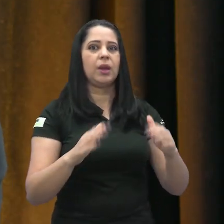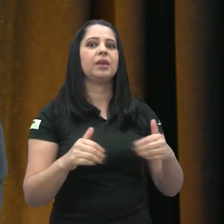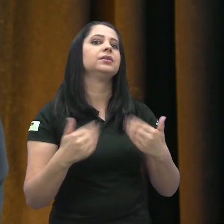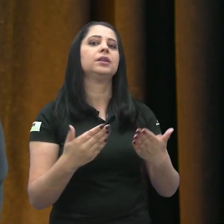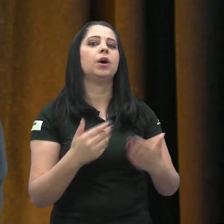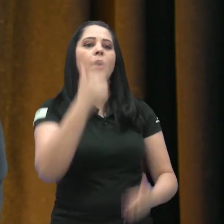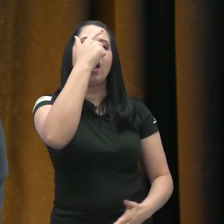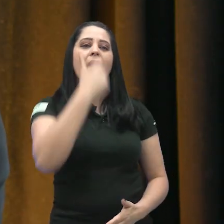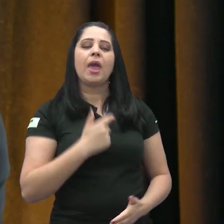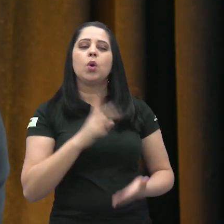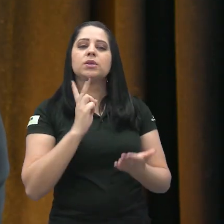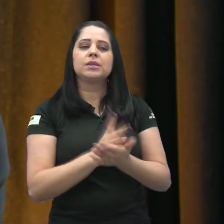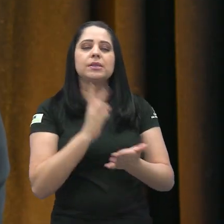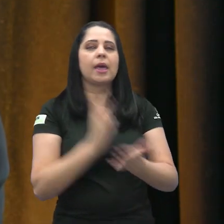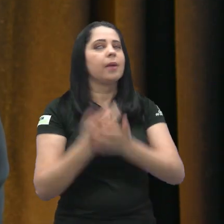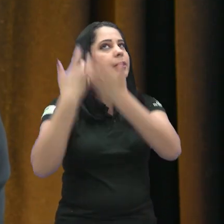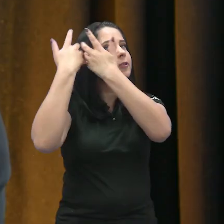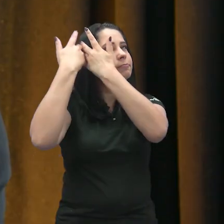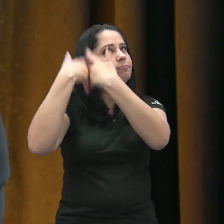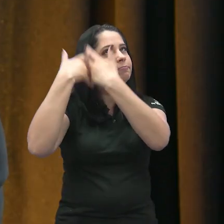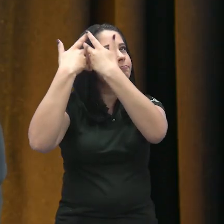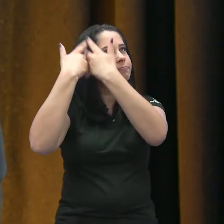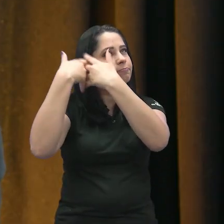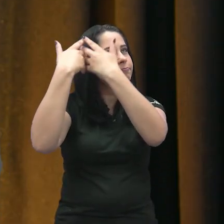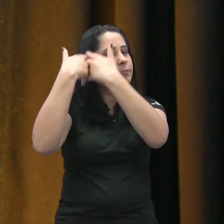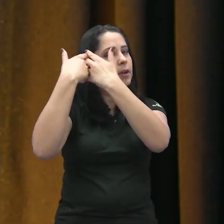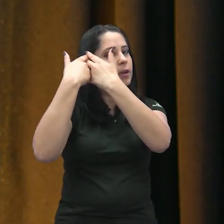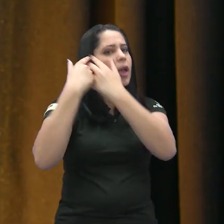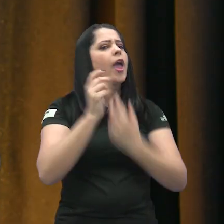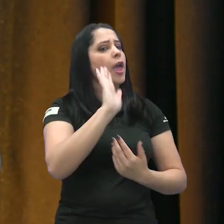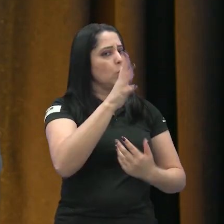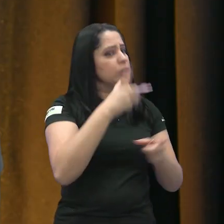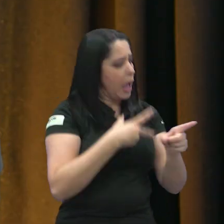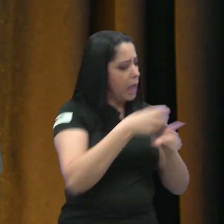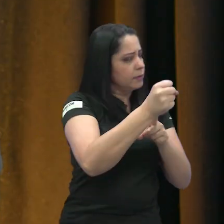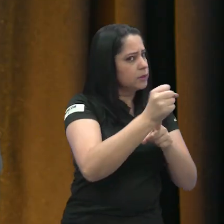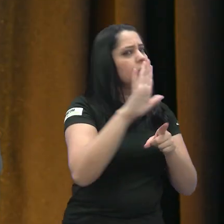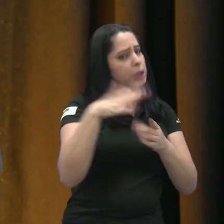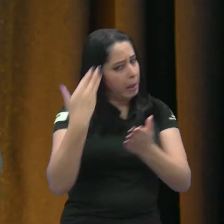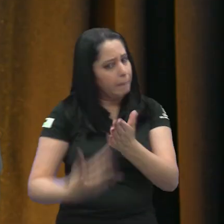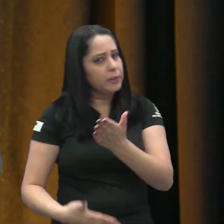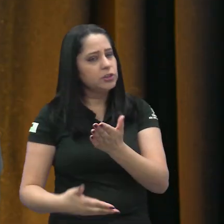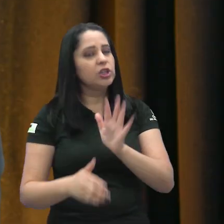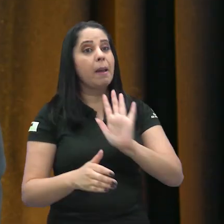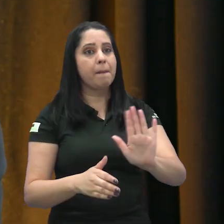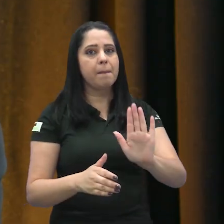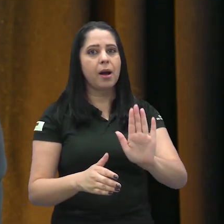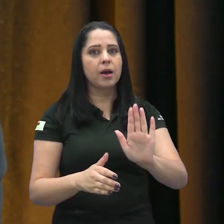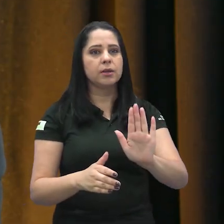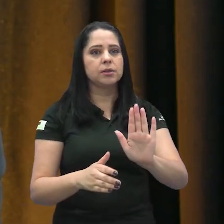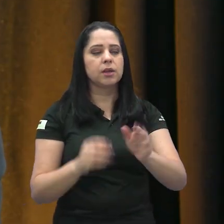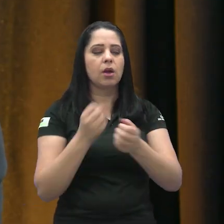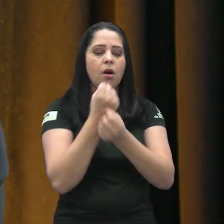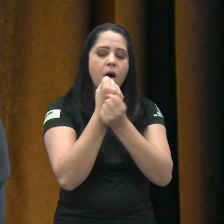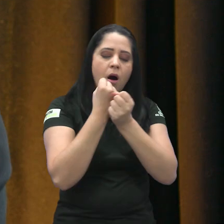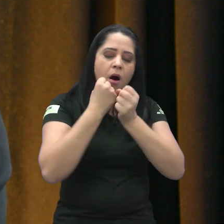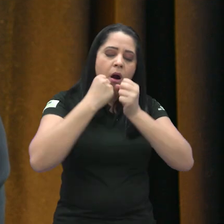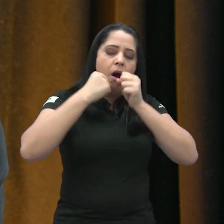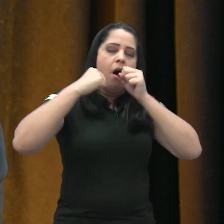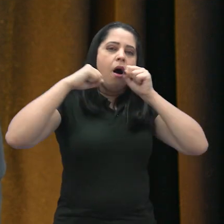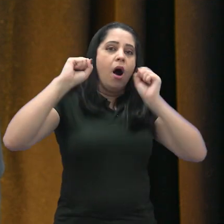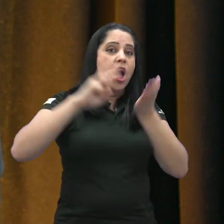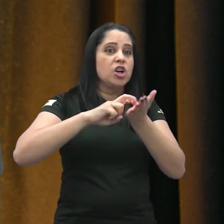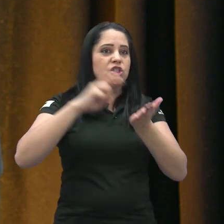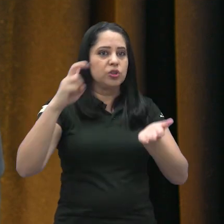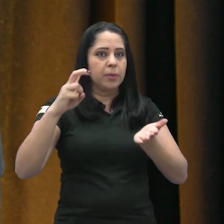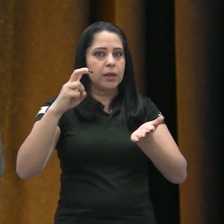durante todo esse tempo, Priscila, eu faço muito essa reflexão. Como eu falei, já ganhei, já perdi eleições. Mas o fato de você acordar todo